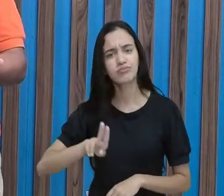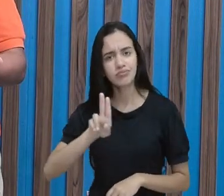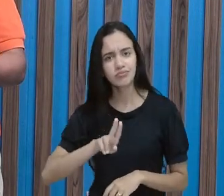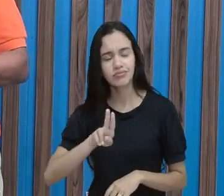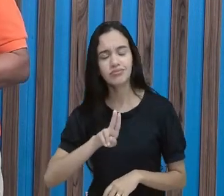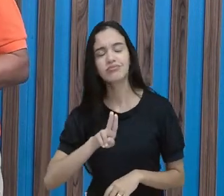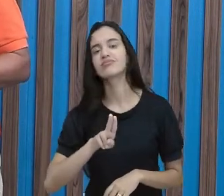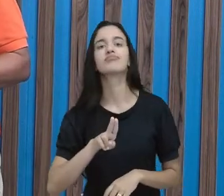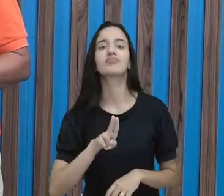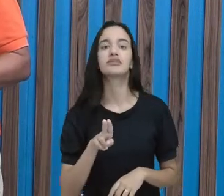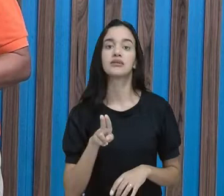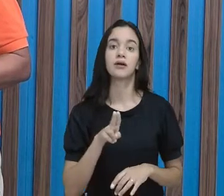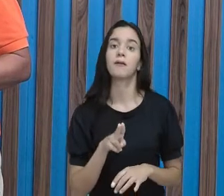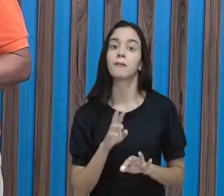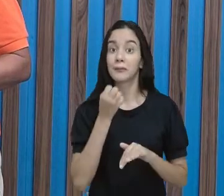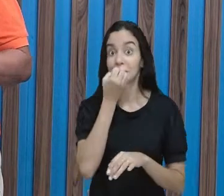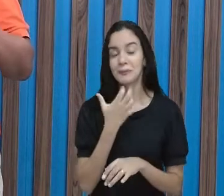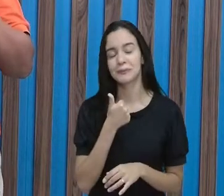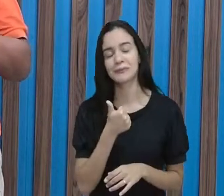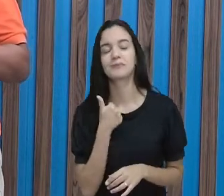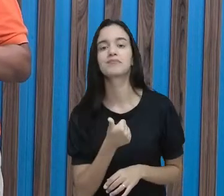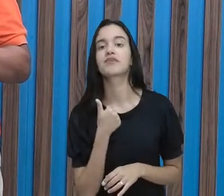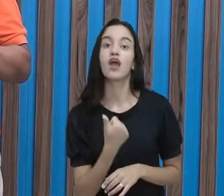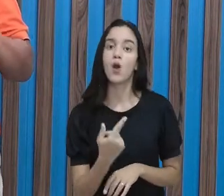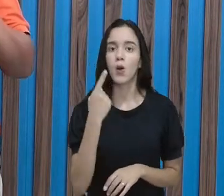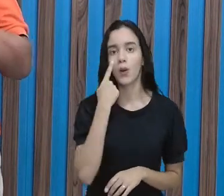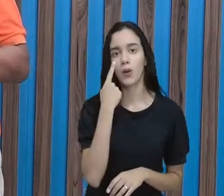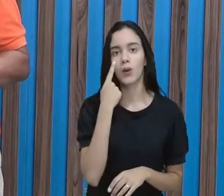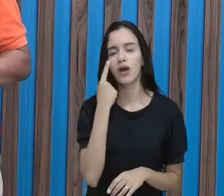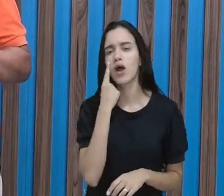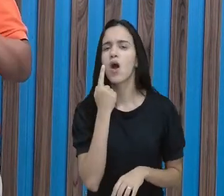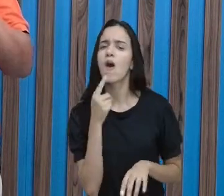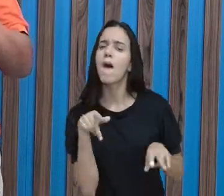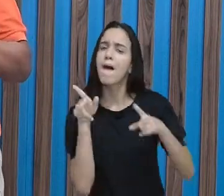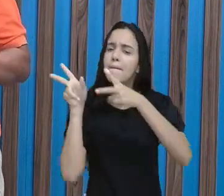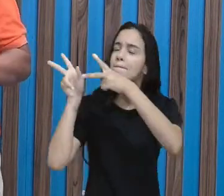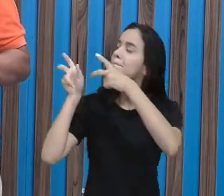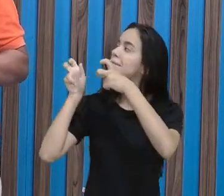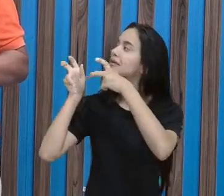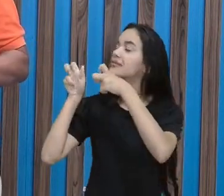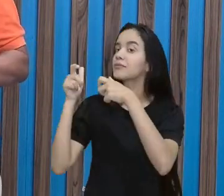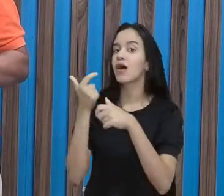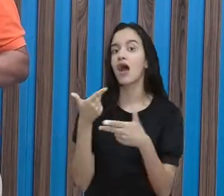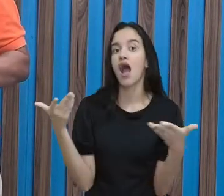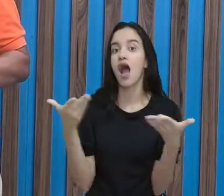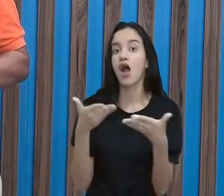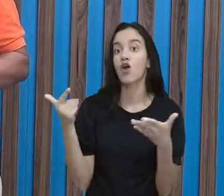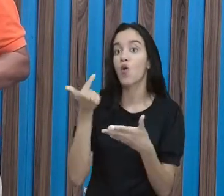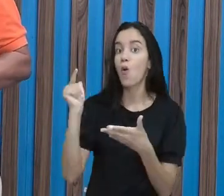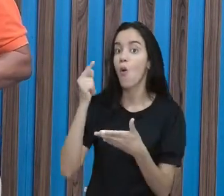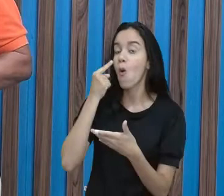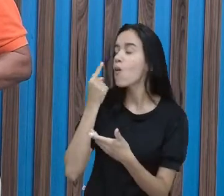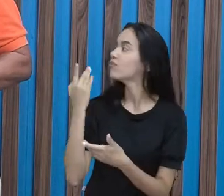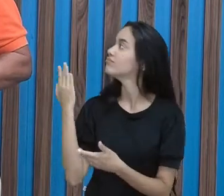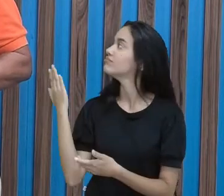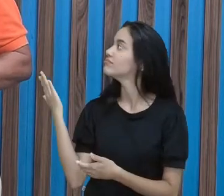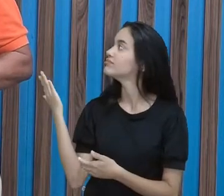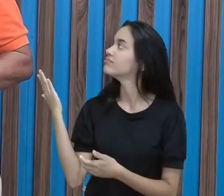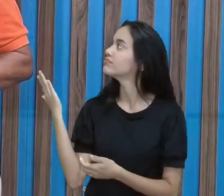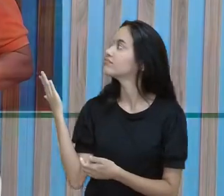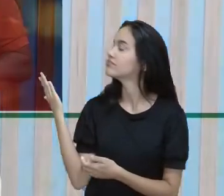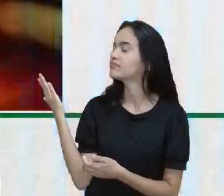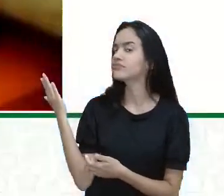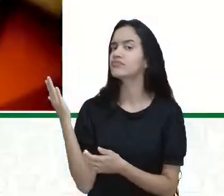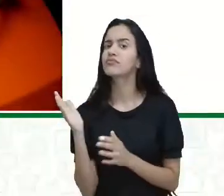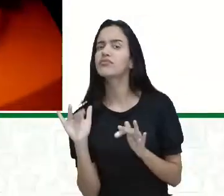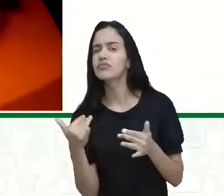alguma vez? Muito bem. Pois olha só, observa agora este outro objeto. E